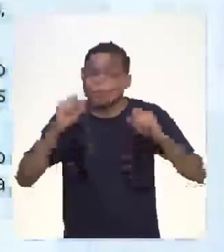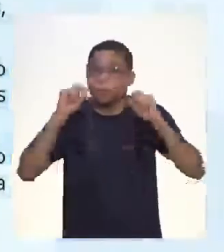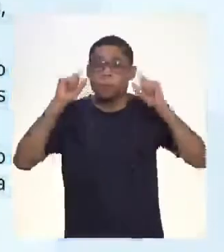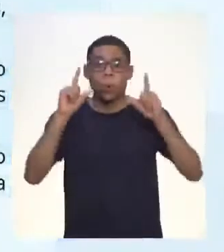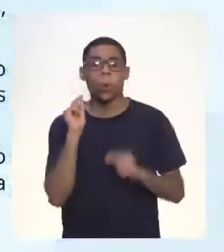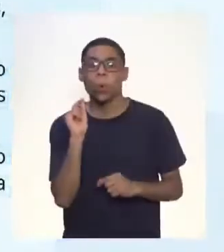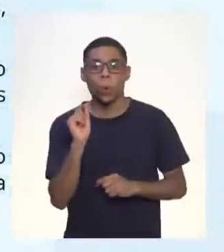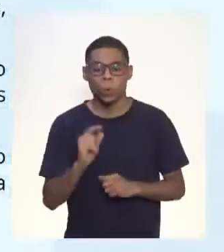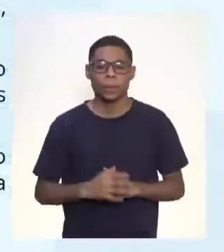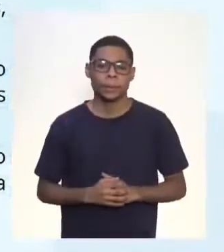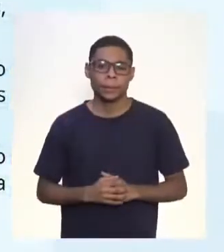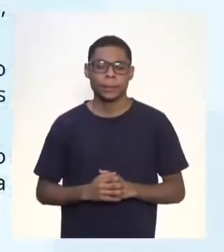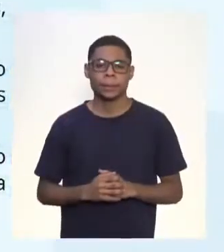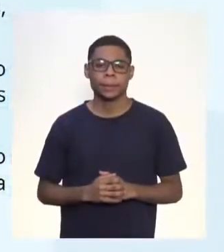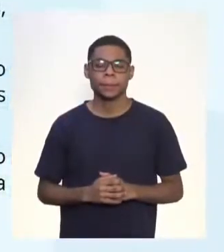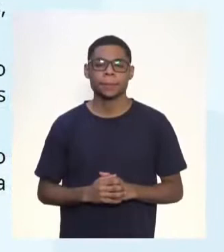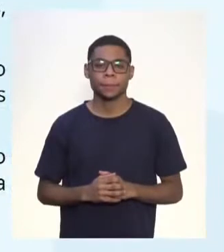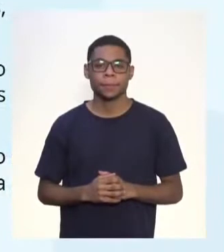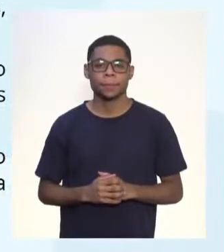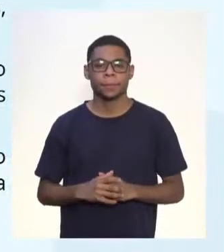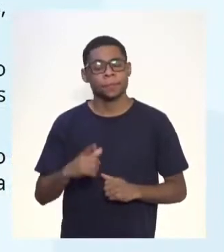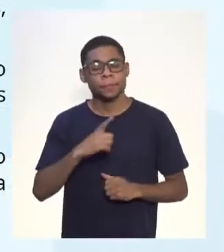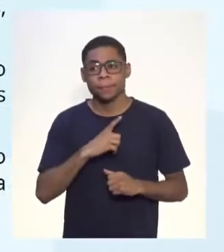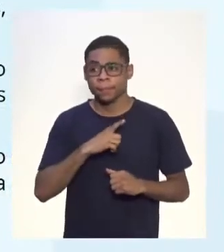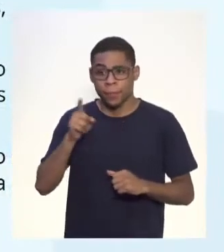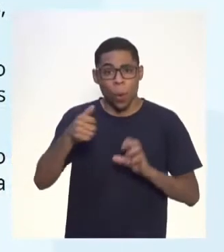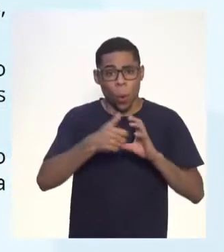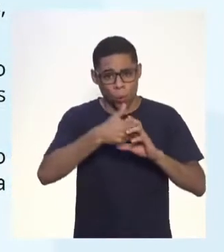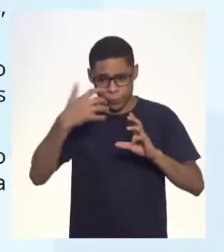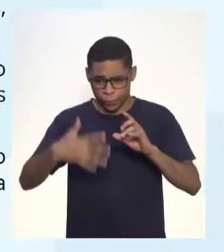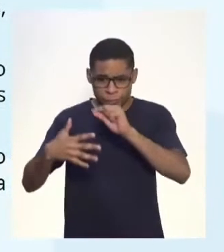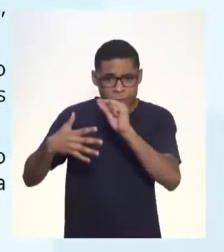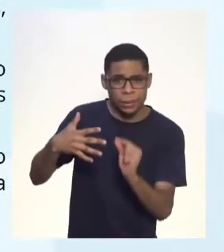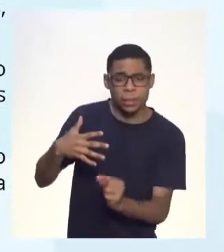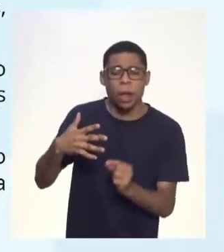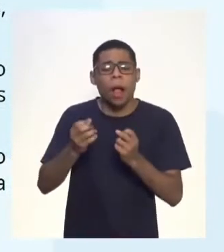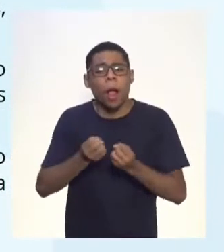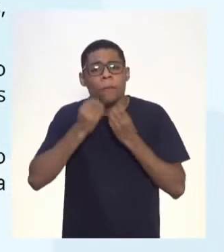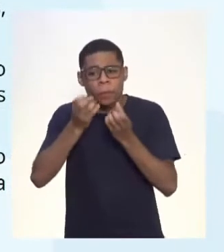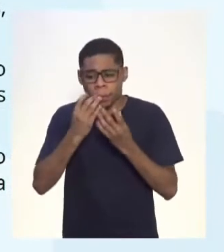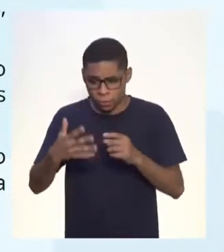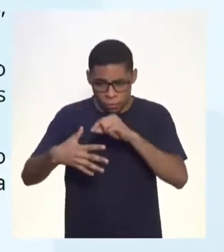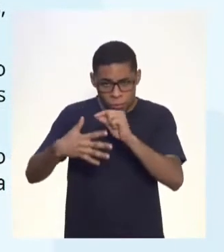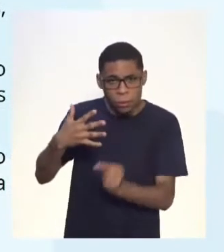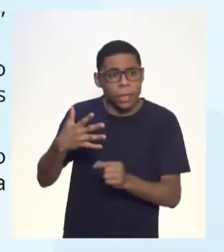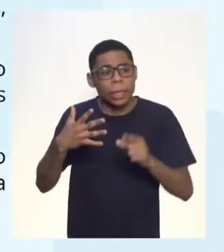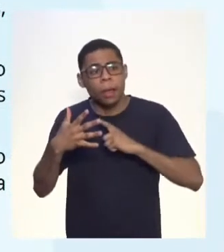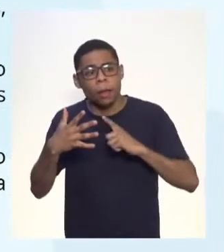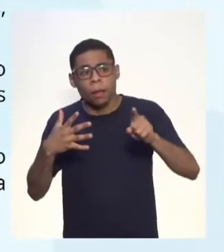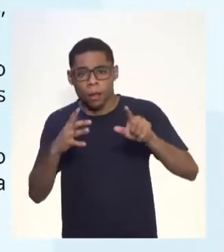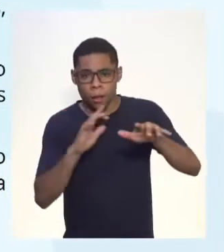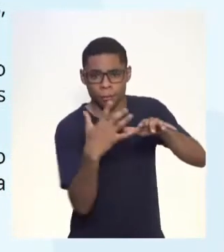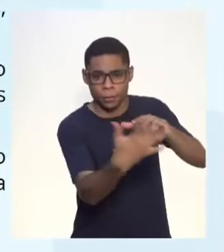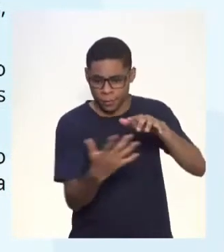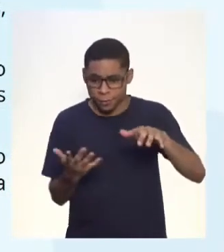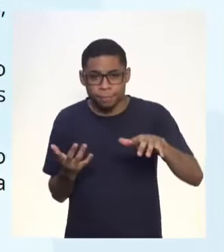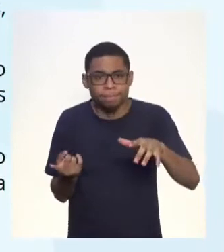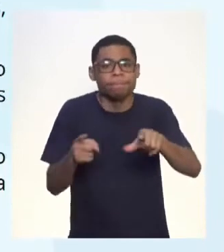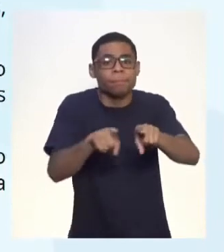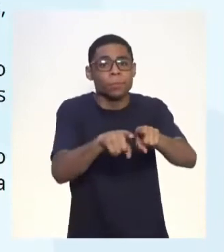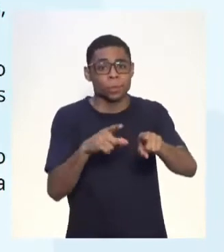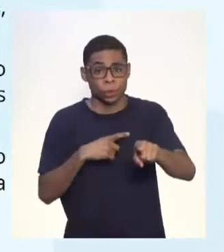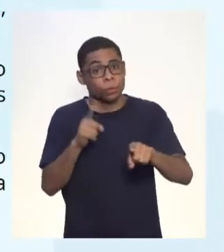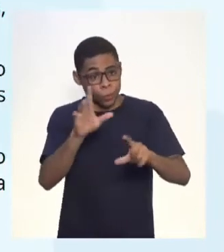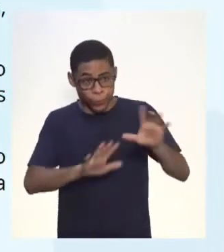à veracidade de todo e qualquer conteúdo das informações veiculadas nas redes sociais. Casos de fake